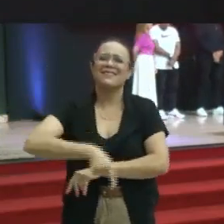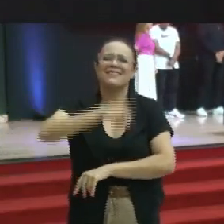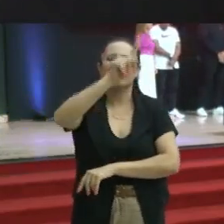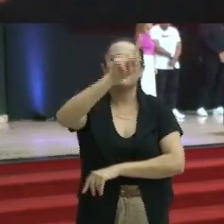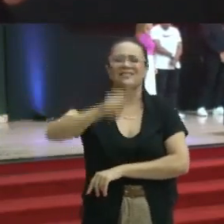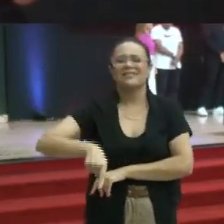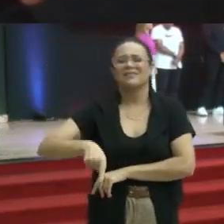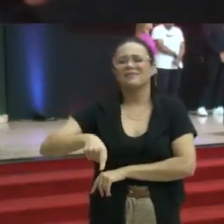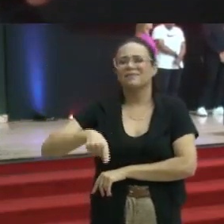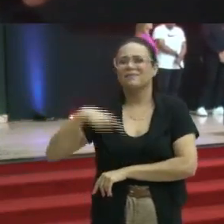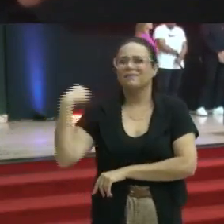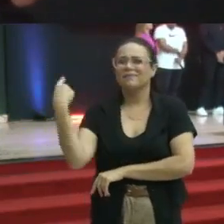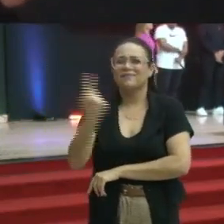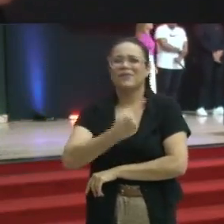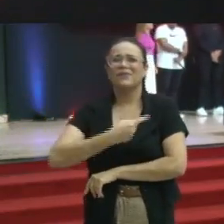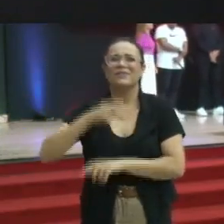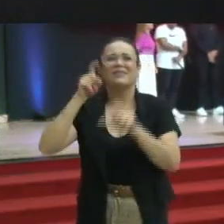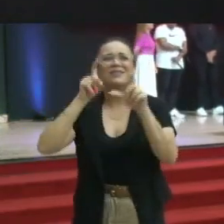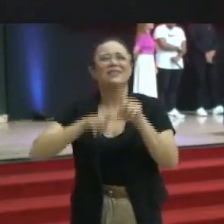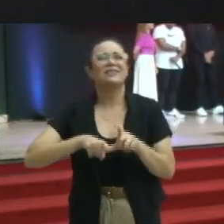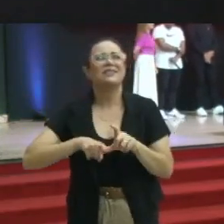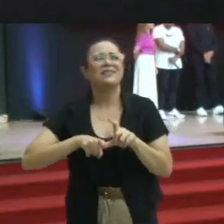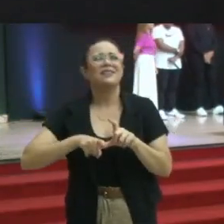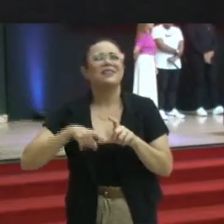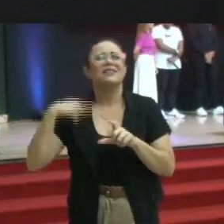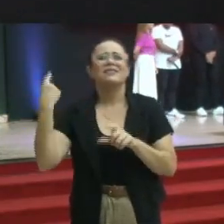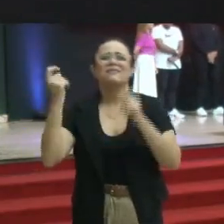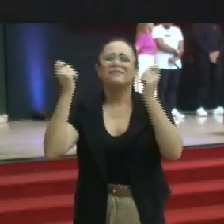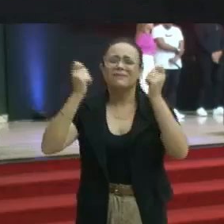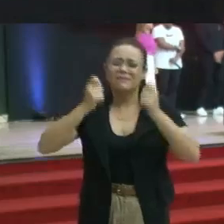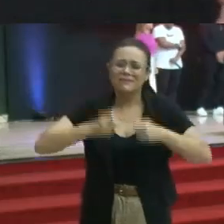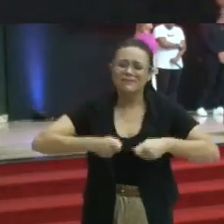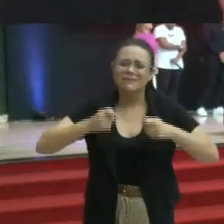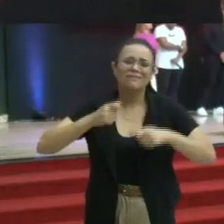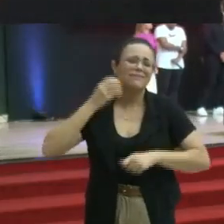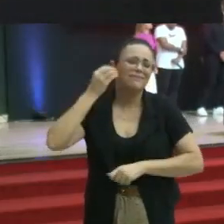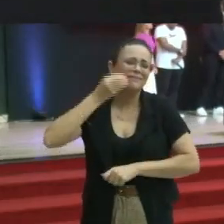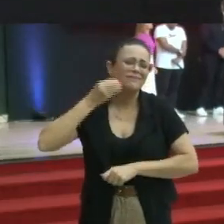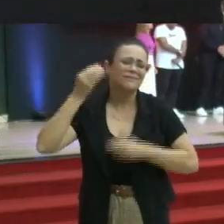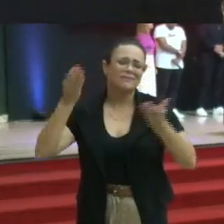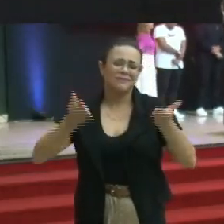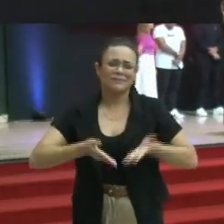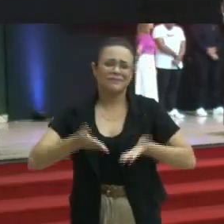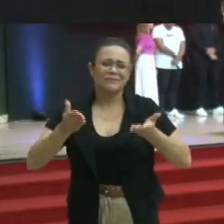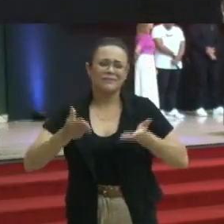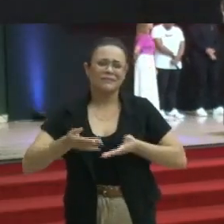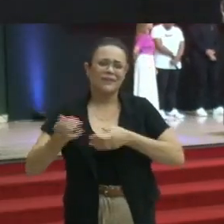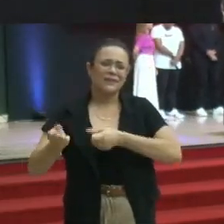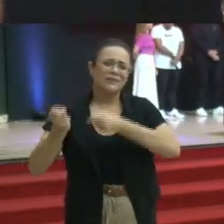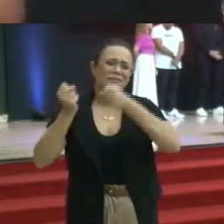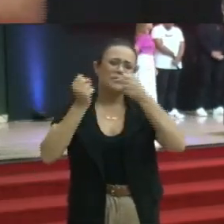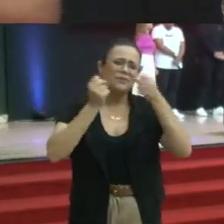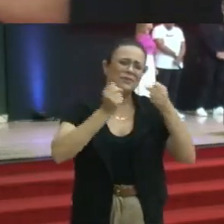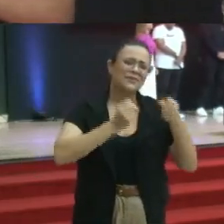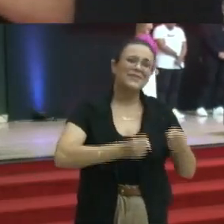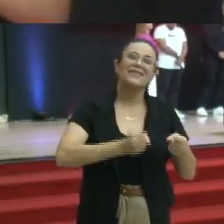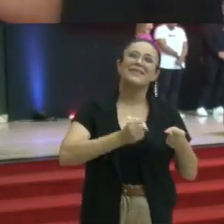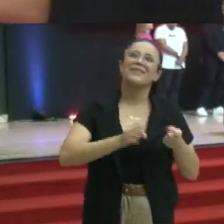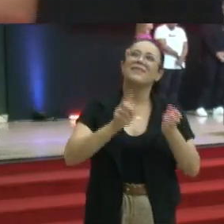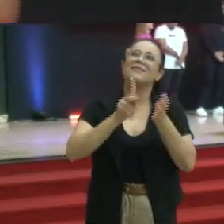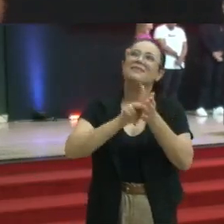cancelou a nossa dívida. E nós podemos experimentar hoje o poder da